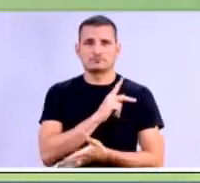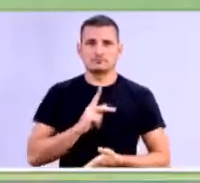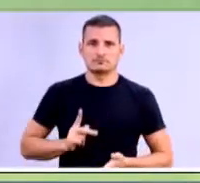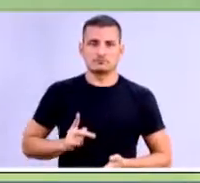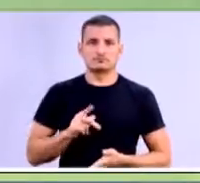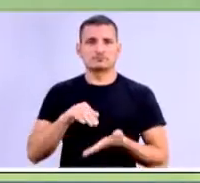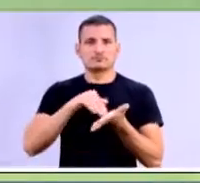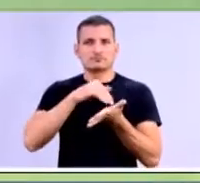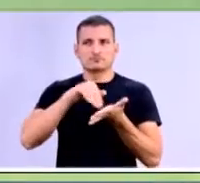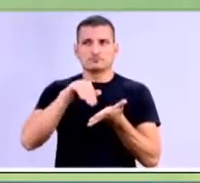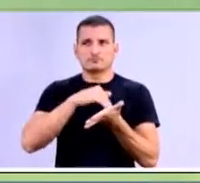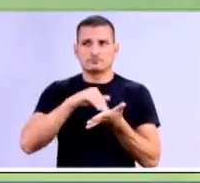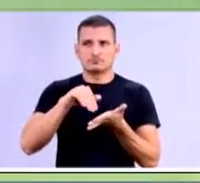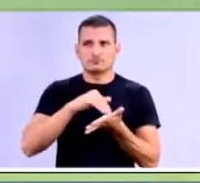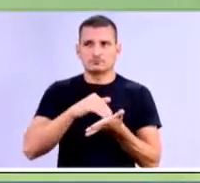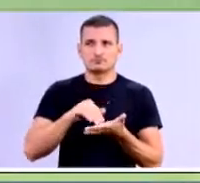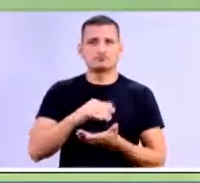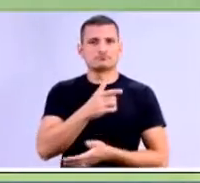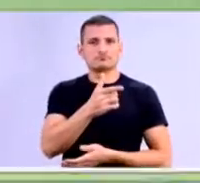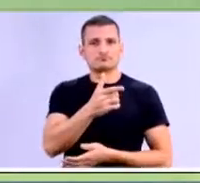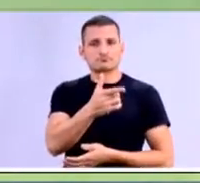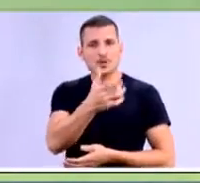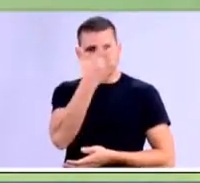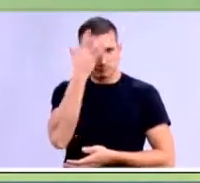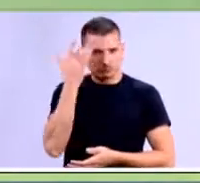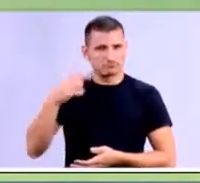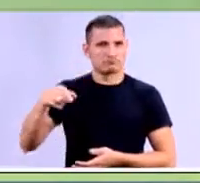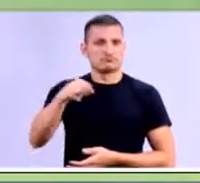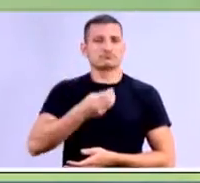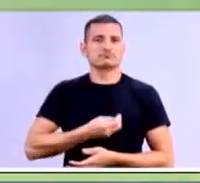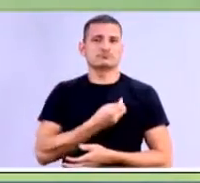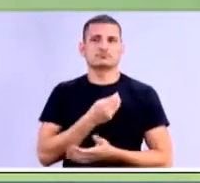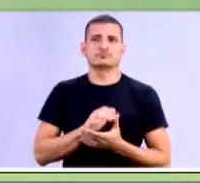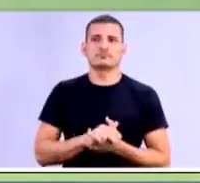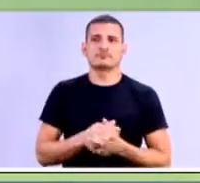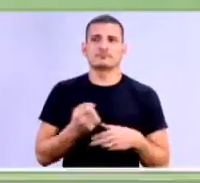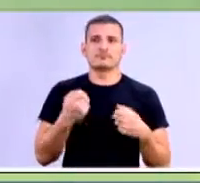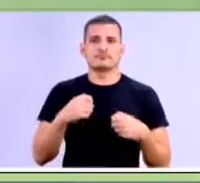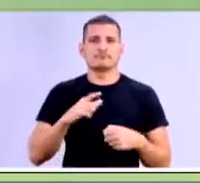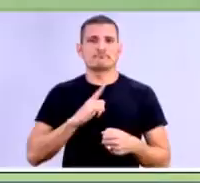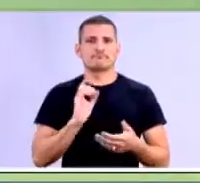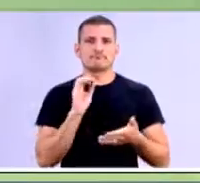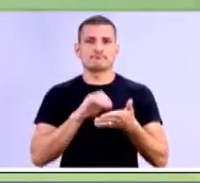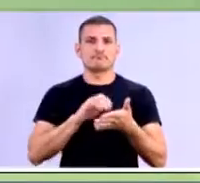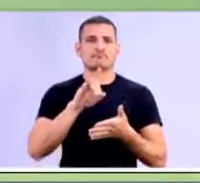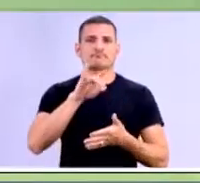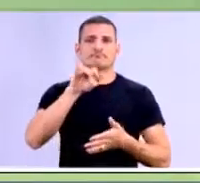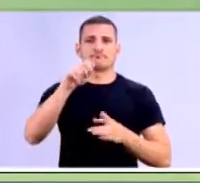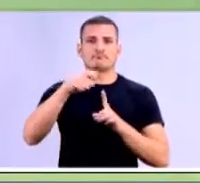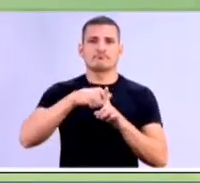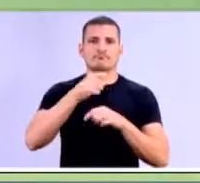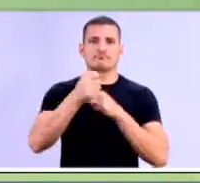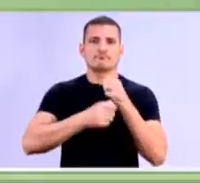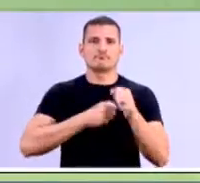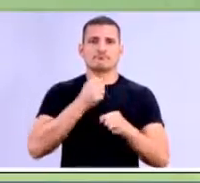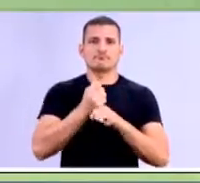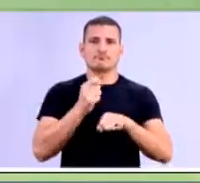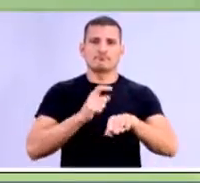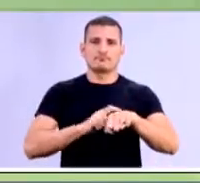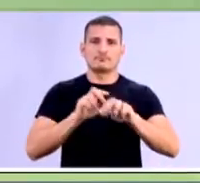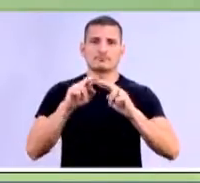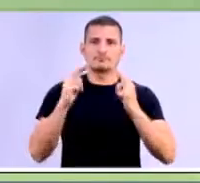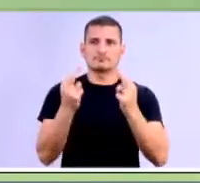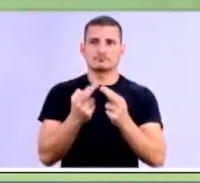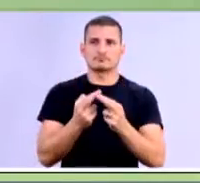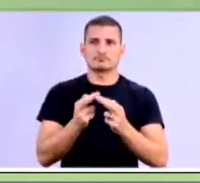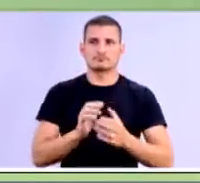e secretário e demais presentes. Deverá constar dia, mês, ano e hora da